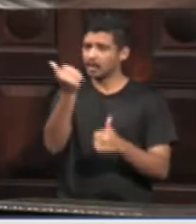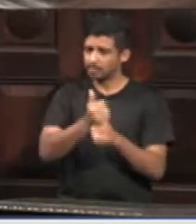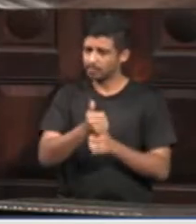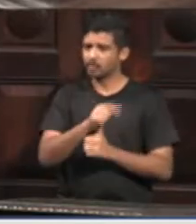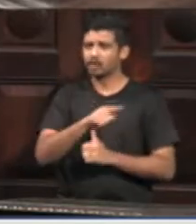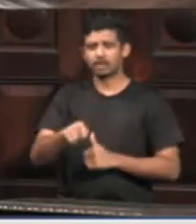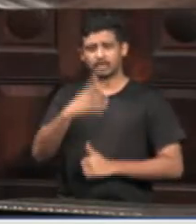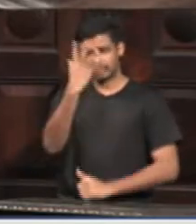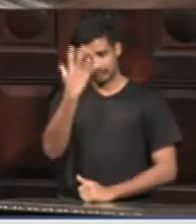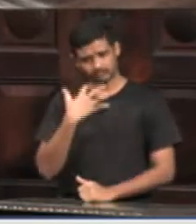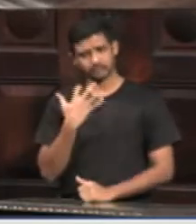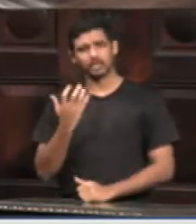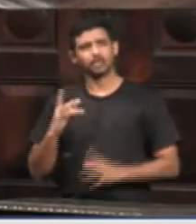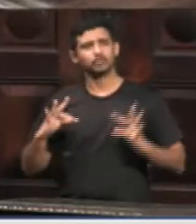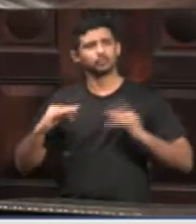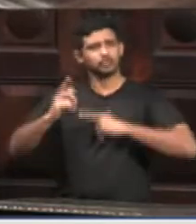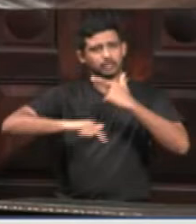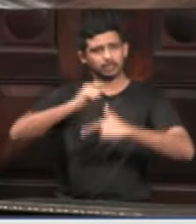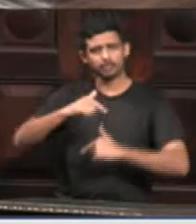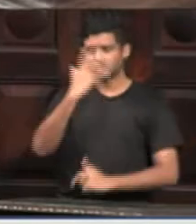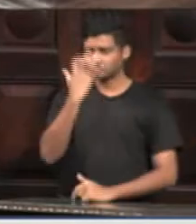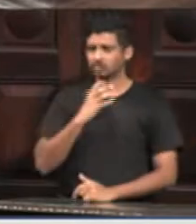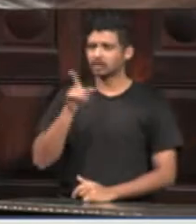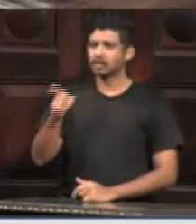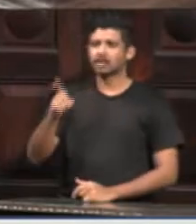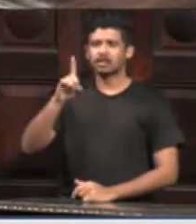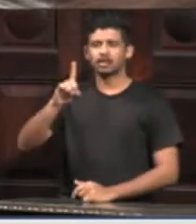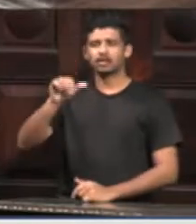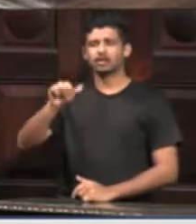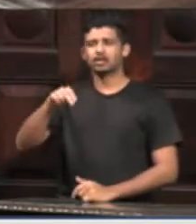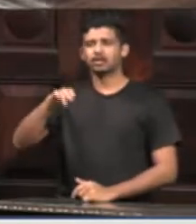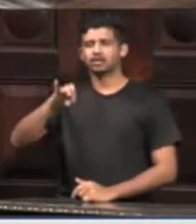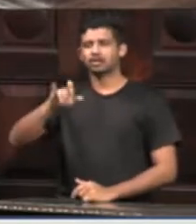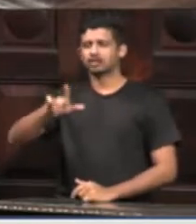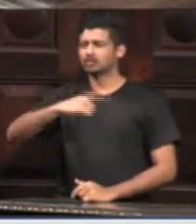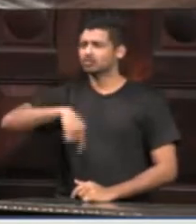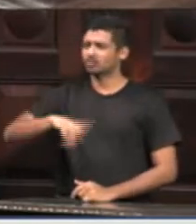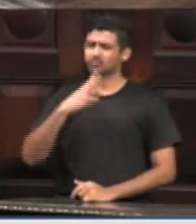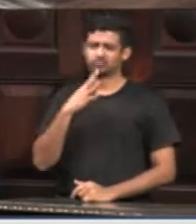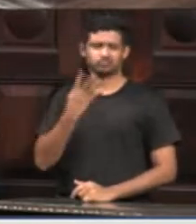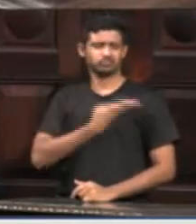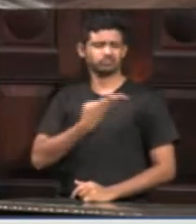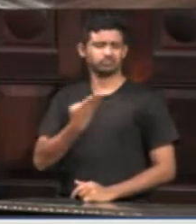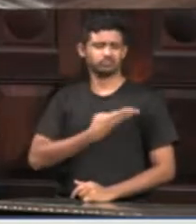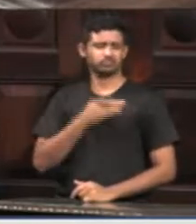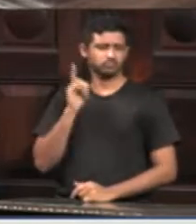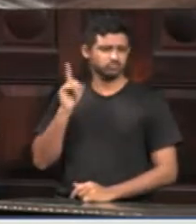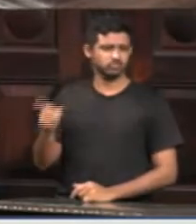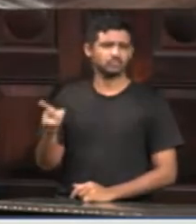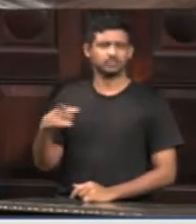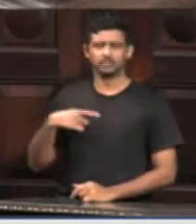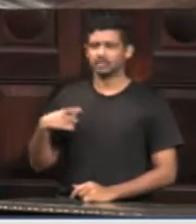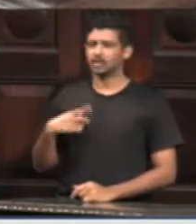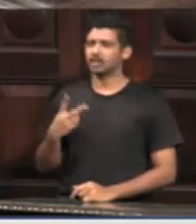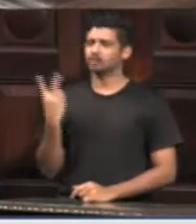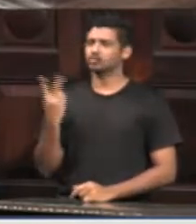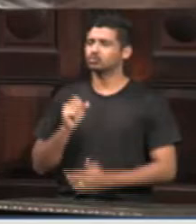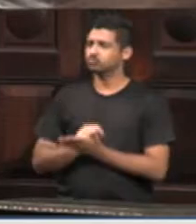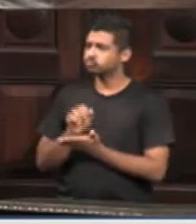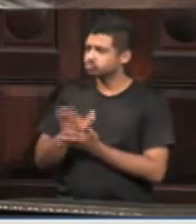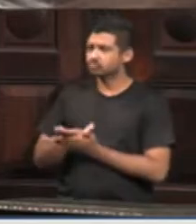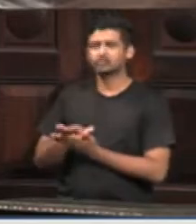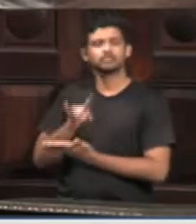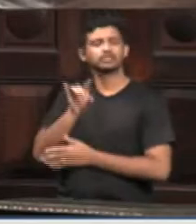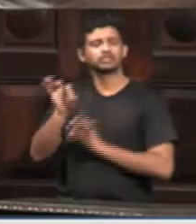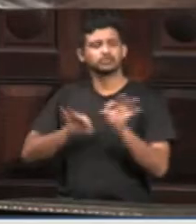com defensores sérios. O Daniel é alguém que a gente conhece de perto. Já tivemos inúmeras ações em conjunto, Assembleia Legislativa